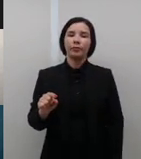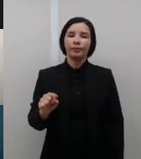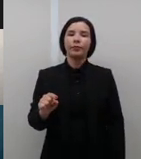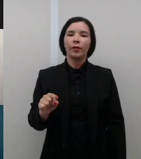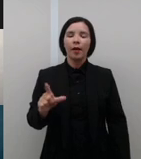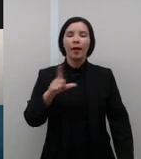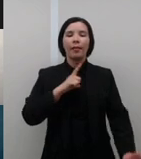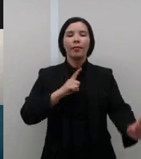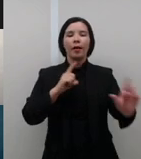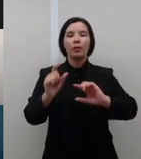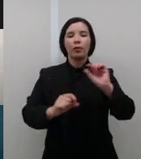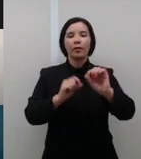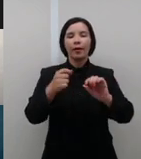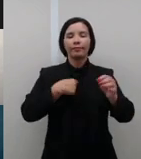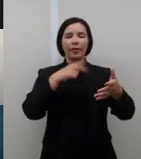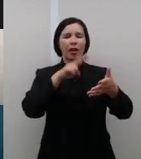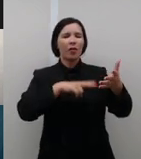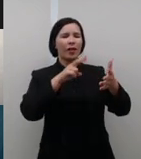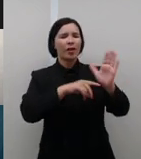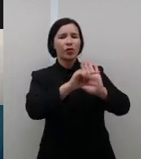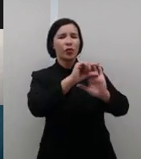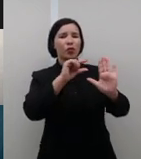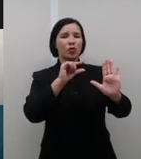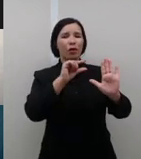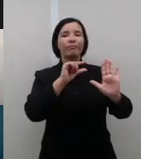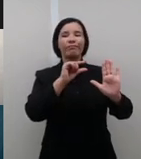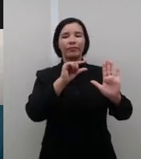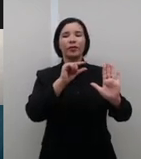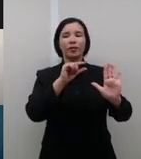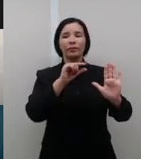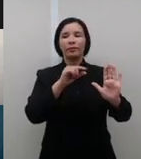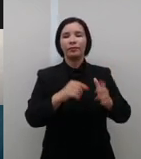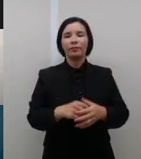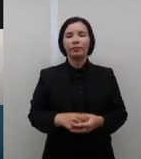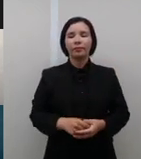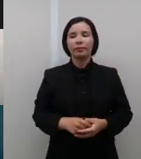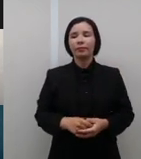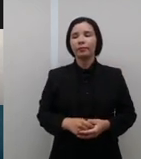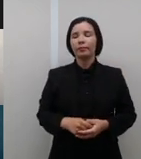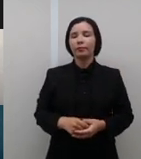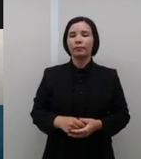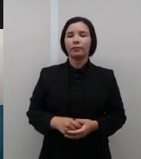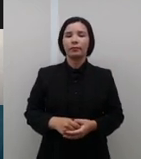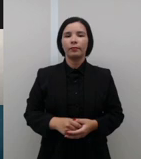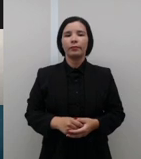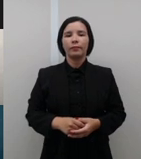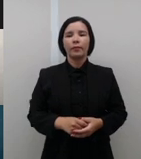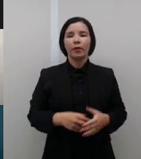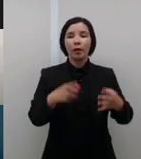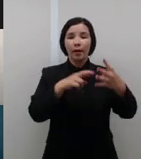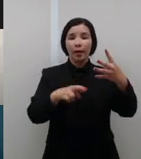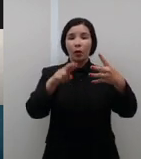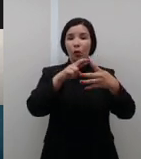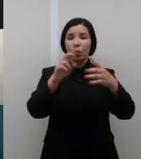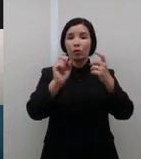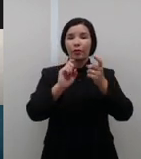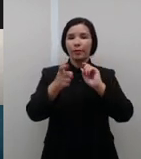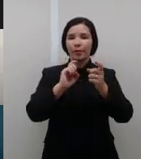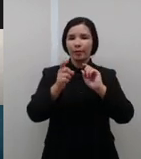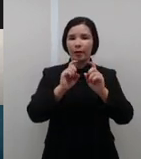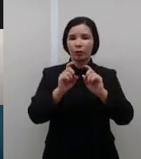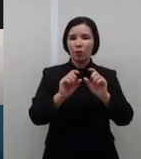eu vou só ler a cabeça, no caso aqui do julgado. O caput: recurso administrativo, procedimento de